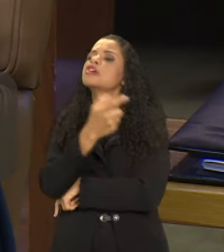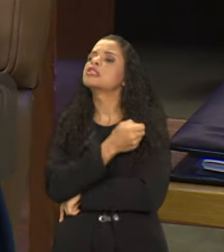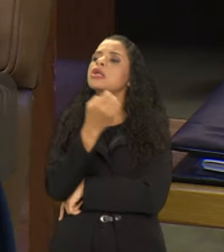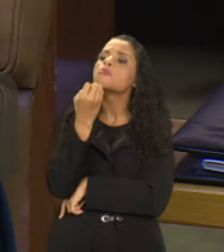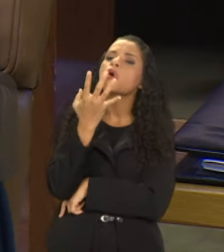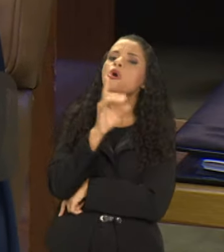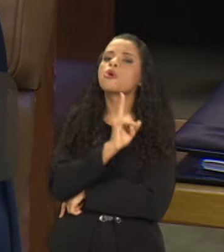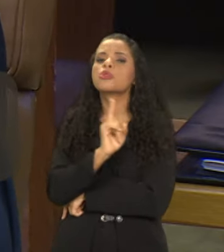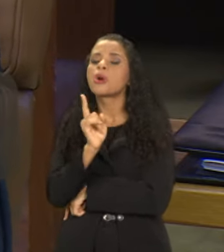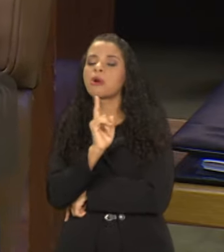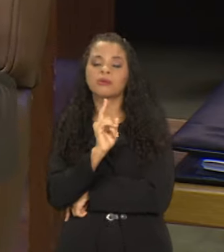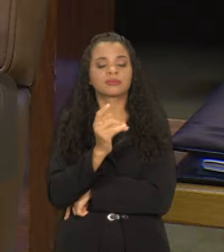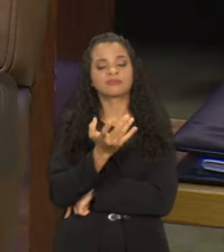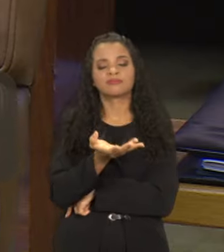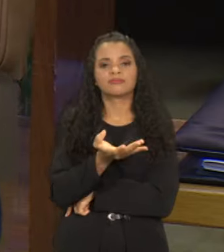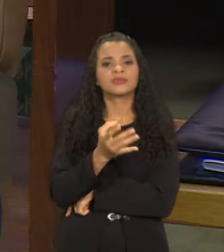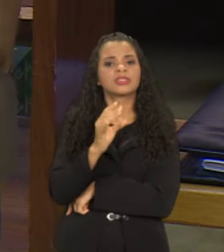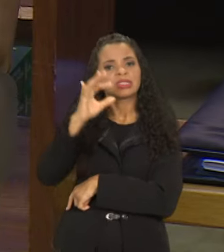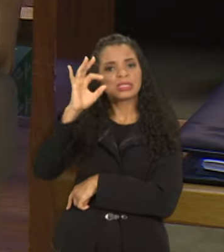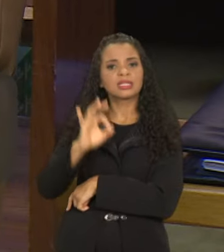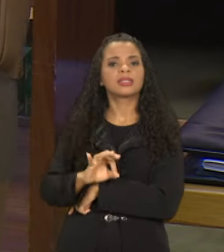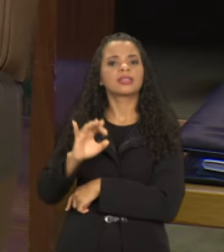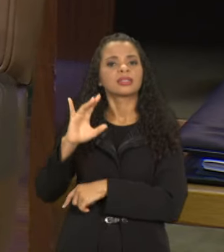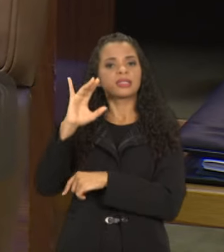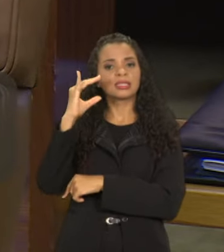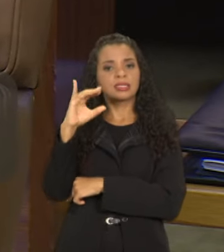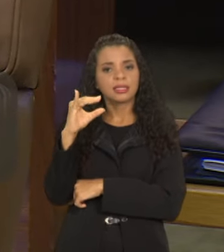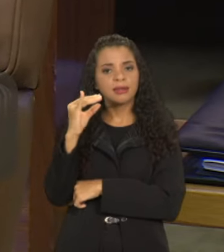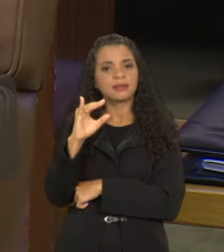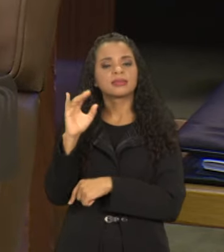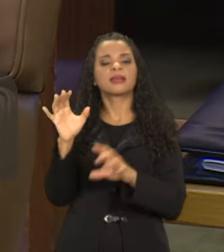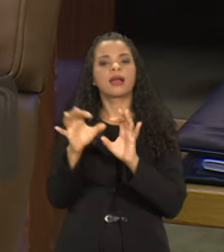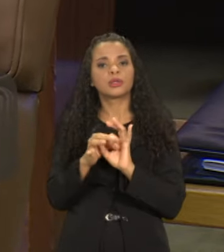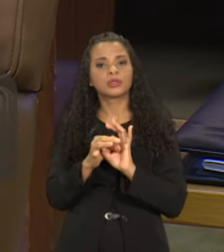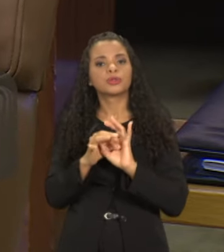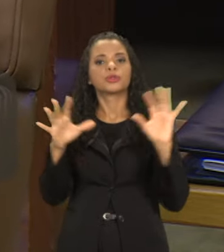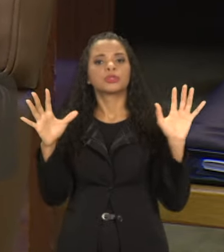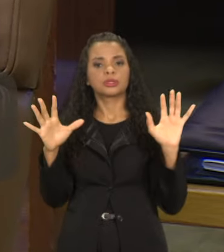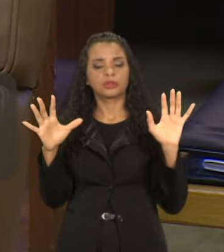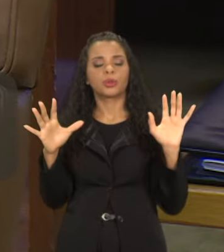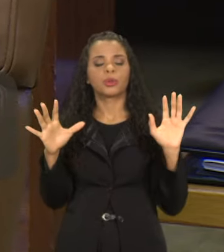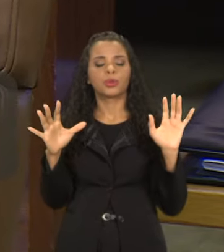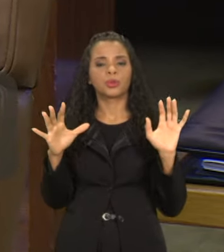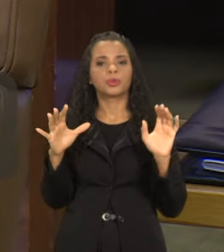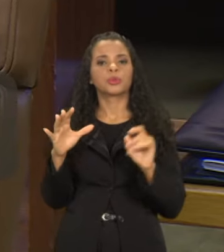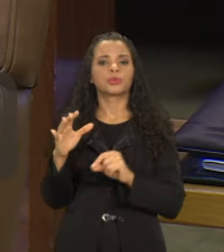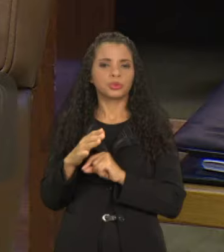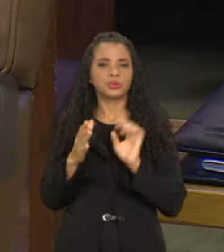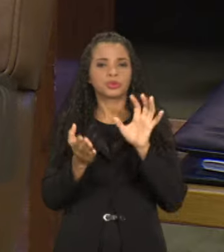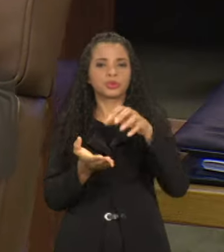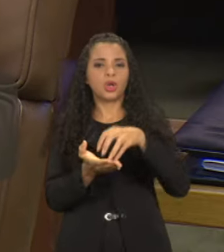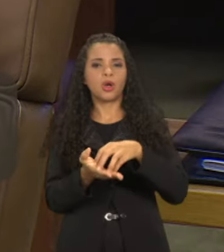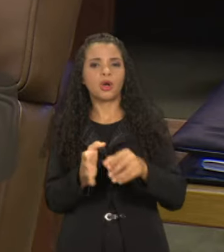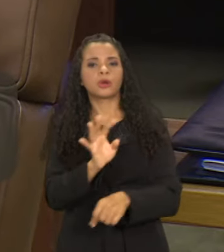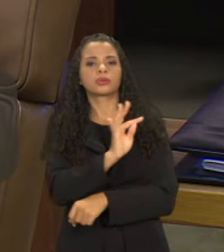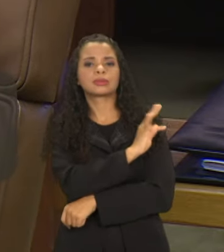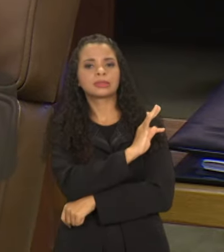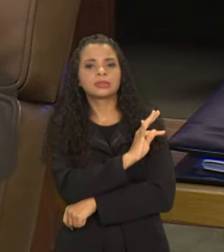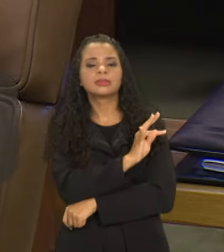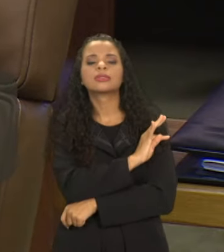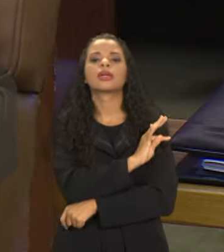autorizou, dentro dos padrões de eficácia e eficiência dos órgãos técnicos que o